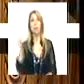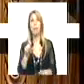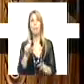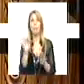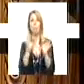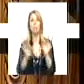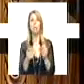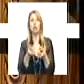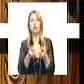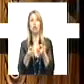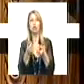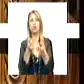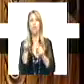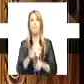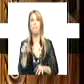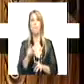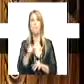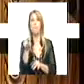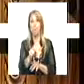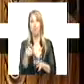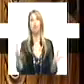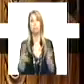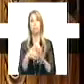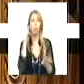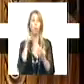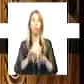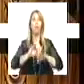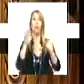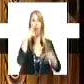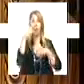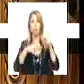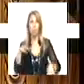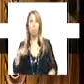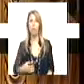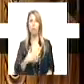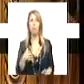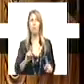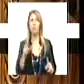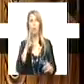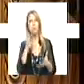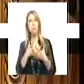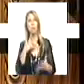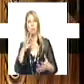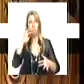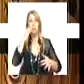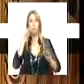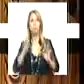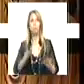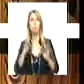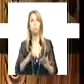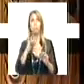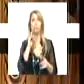com um objetivo muito claro, para que os portugueses não sentissem o verdadeiro embate e a sua exata dimensão da carga